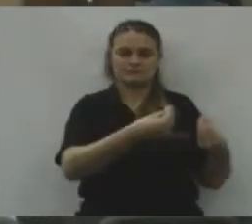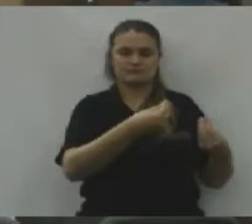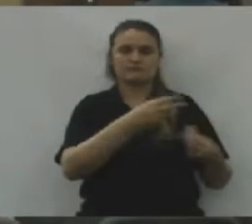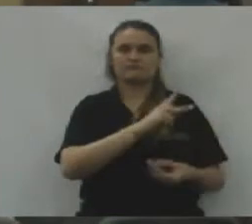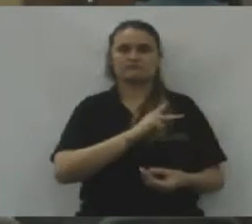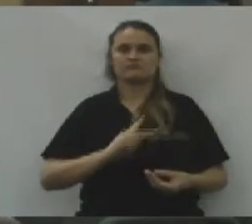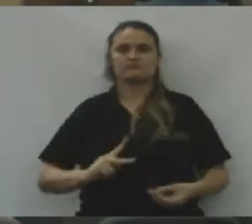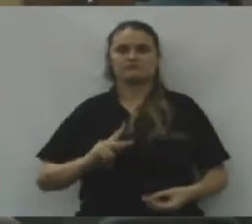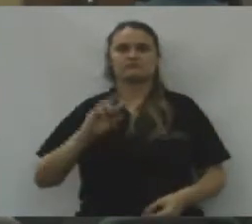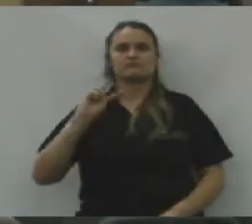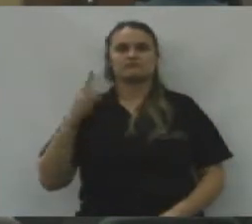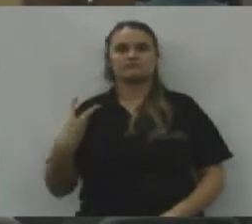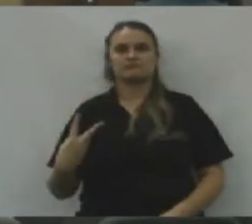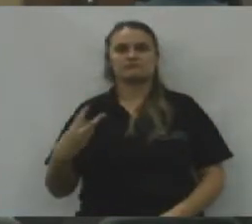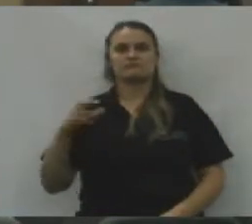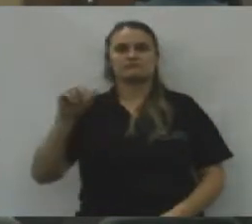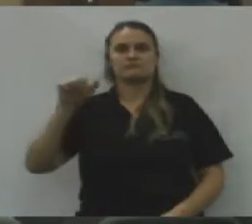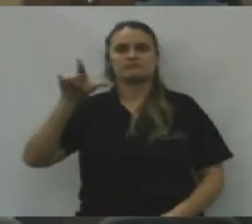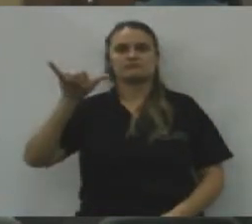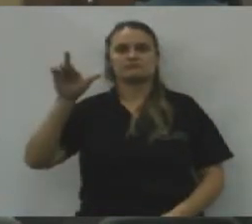para o vereador Almires Bugai Filho.